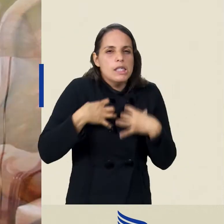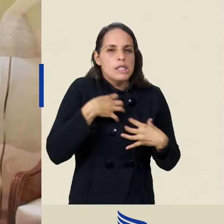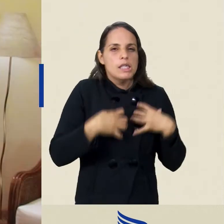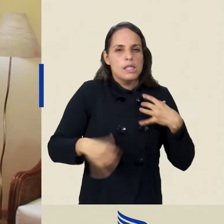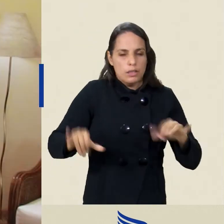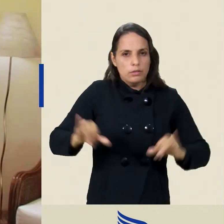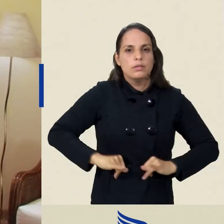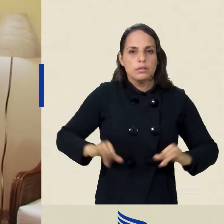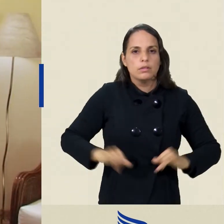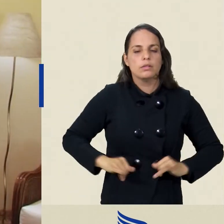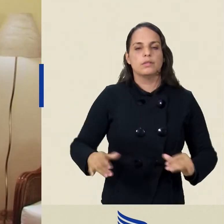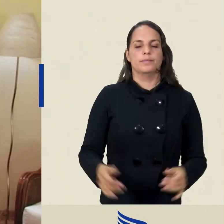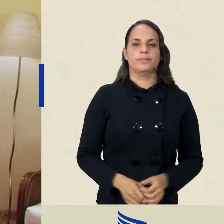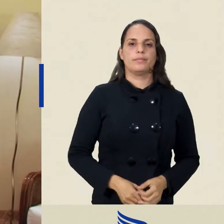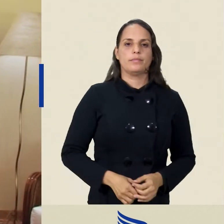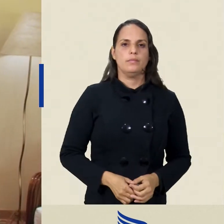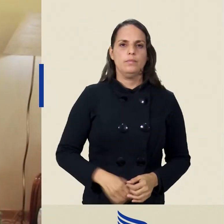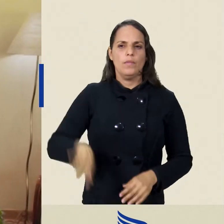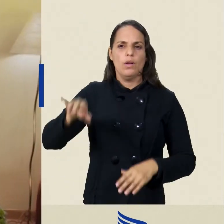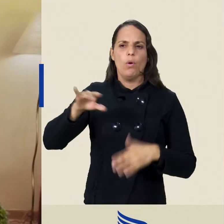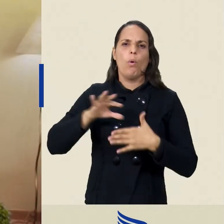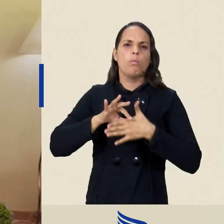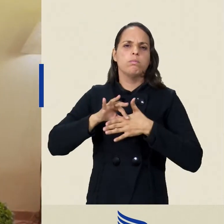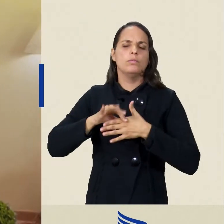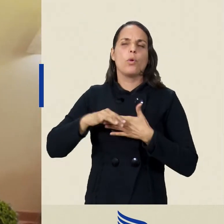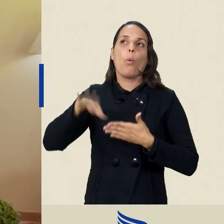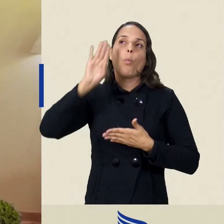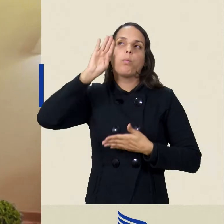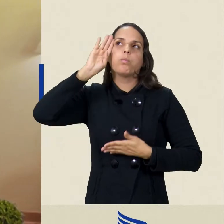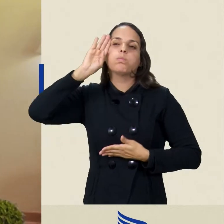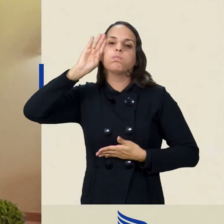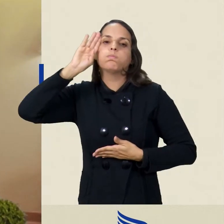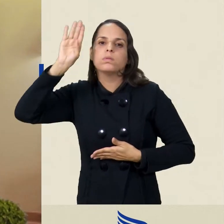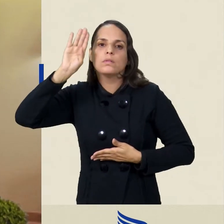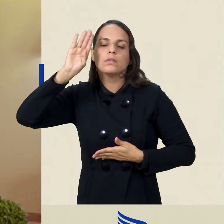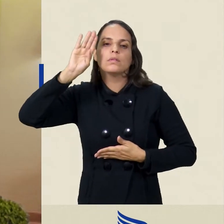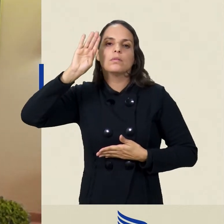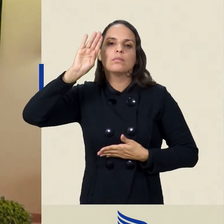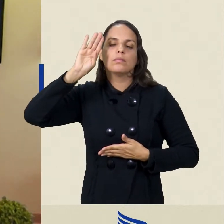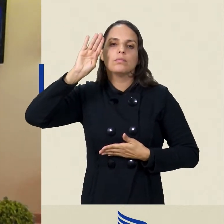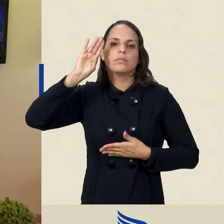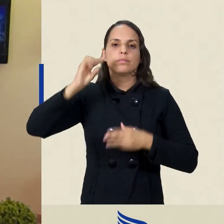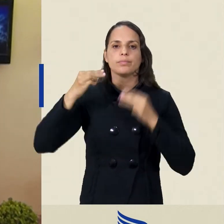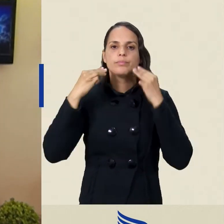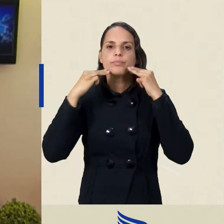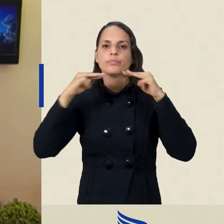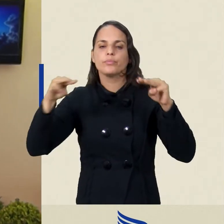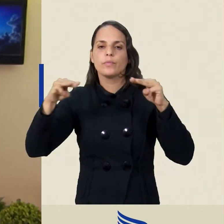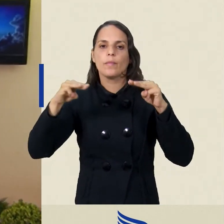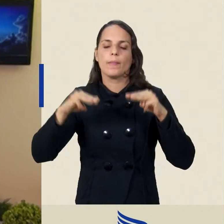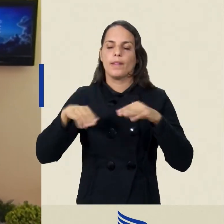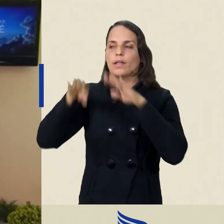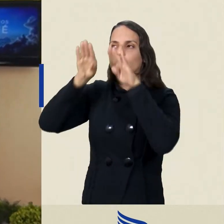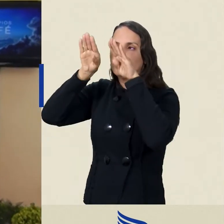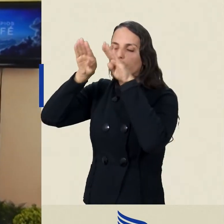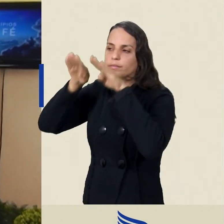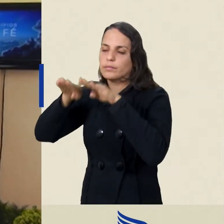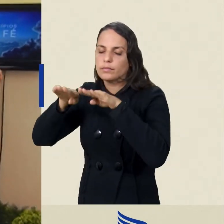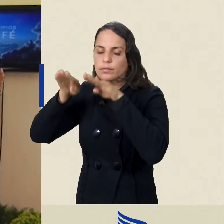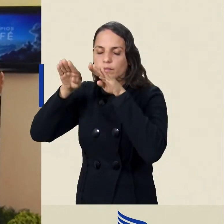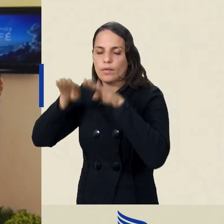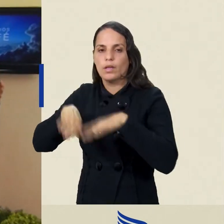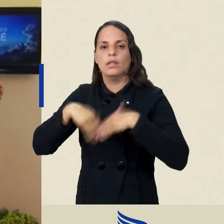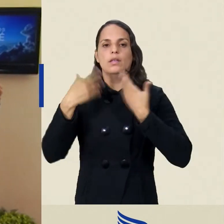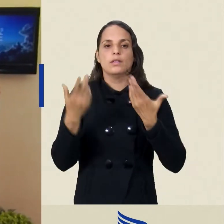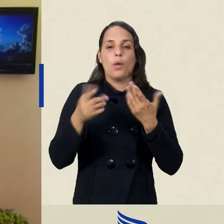9. Qual é o centro do conflito desta mensagem? A adoração. É preciso entender que o grande drama do